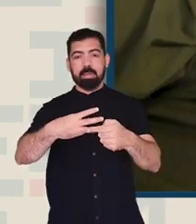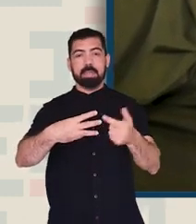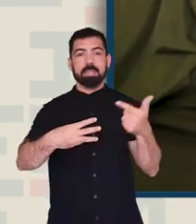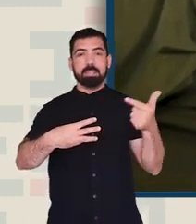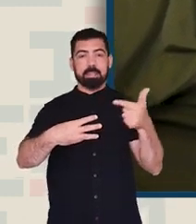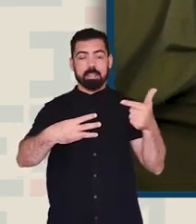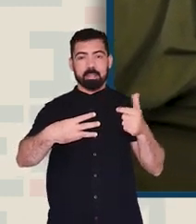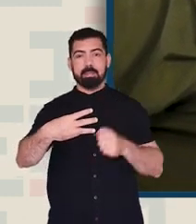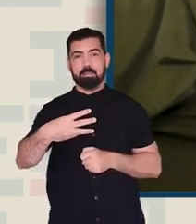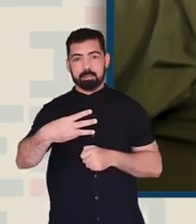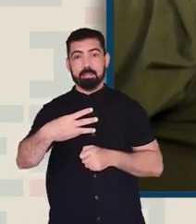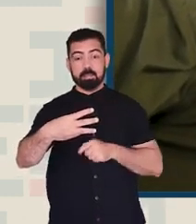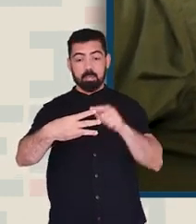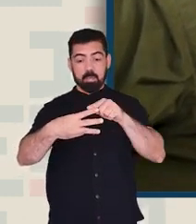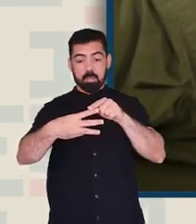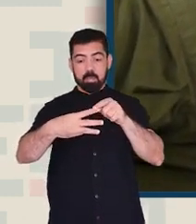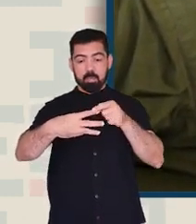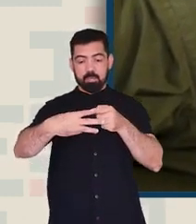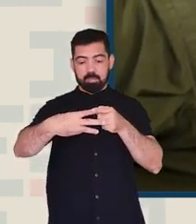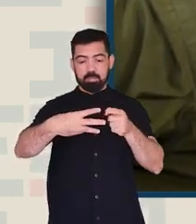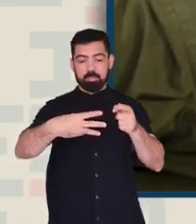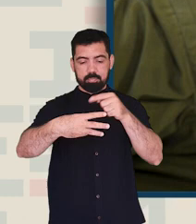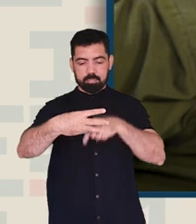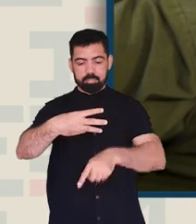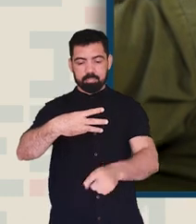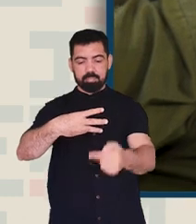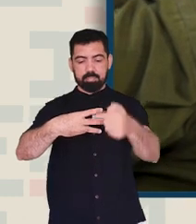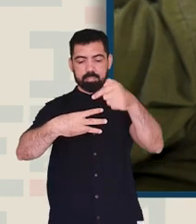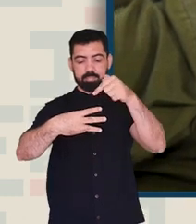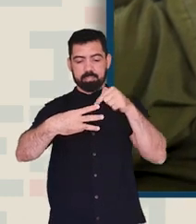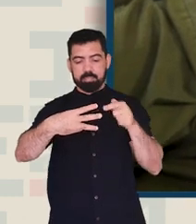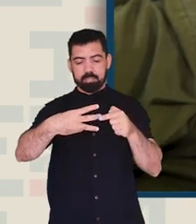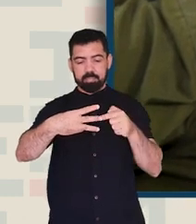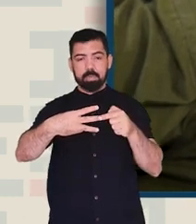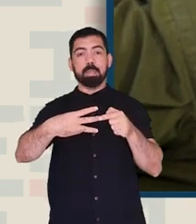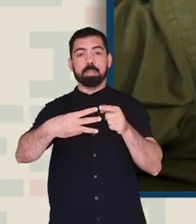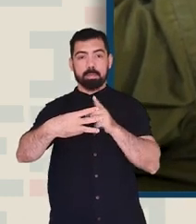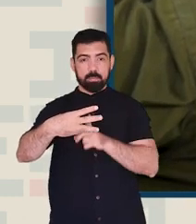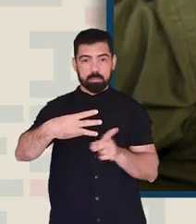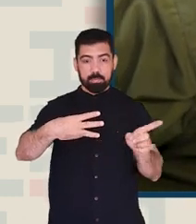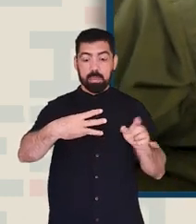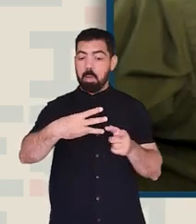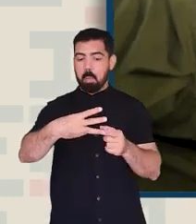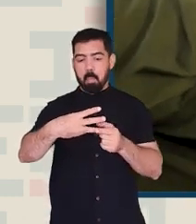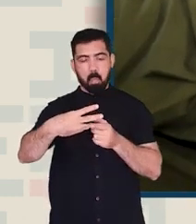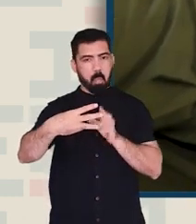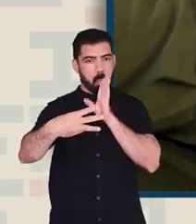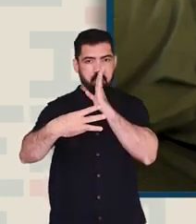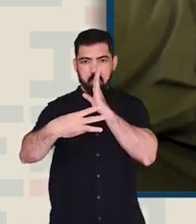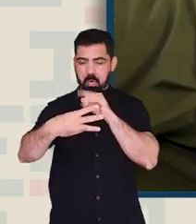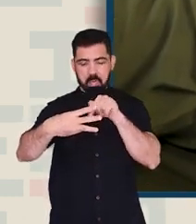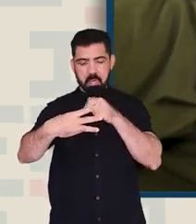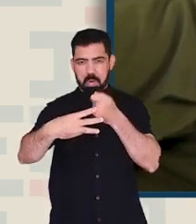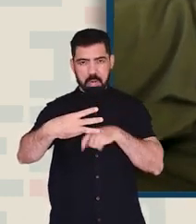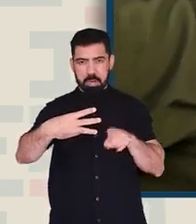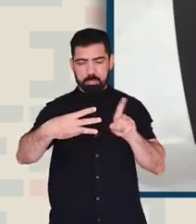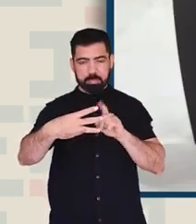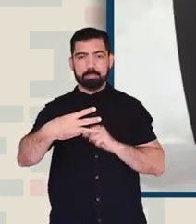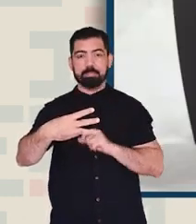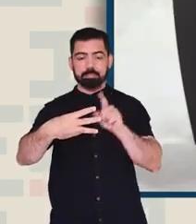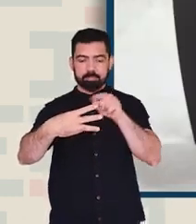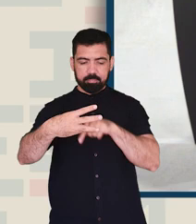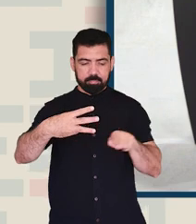bomba. E aí ele passa pela segunda e aí sim ele segue. Ele só passaria pela terceira se eu tivesse acionado o terceiro rotor,